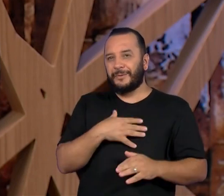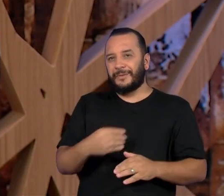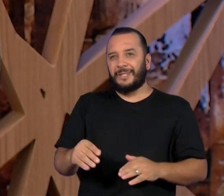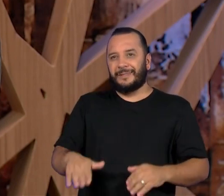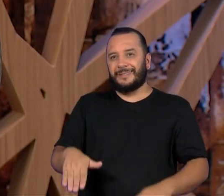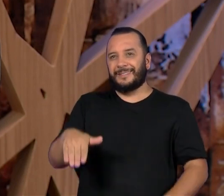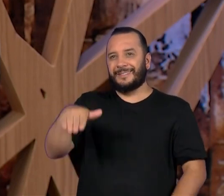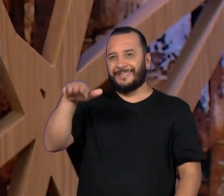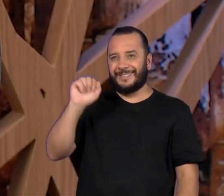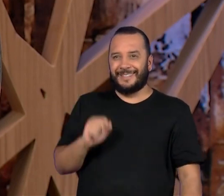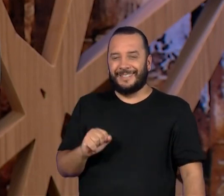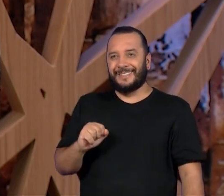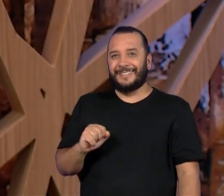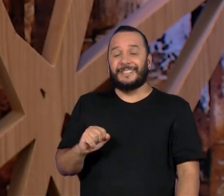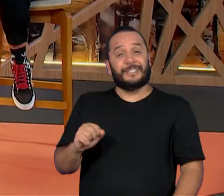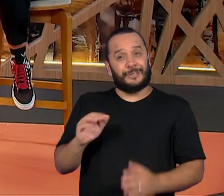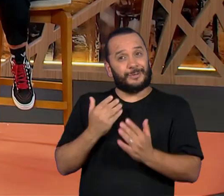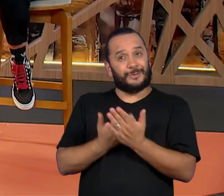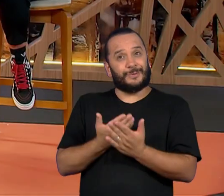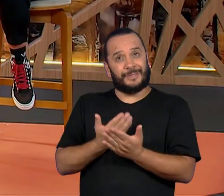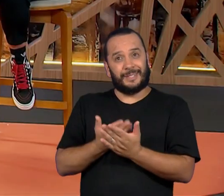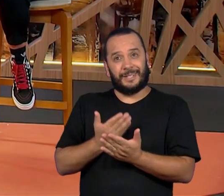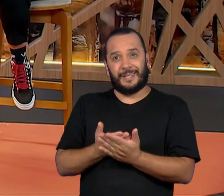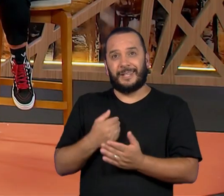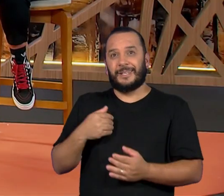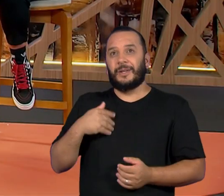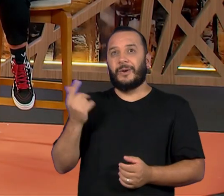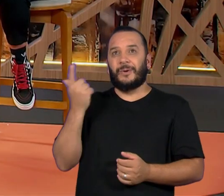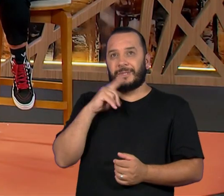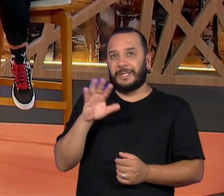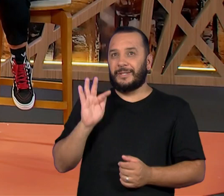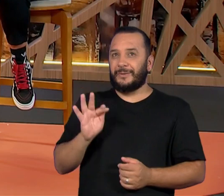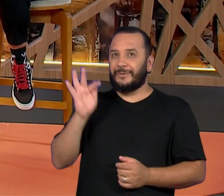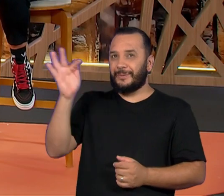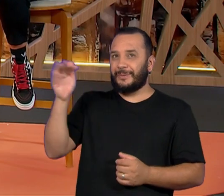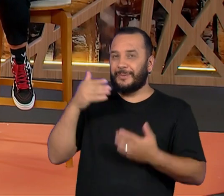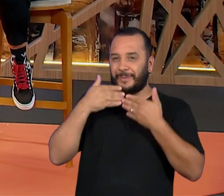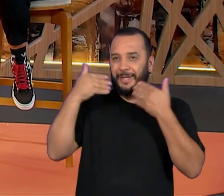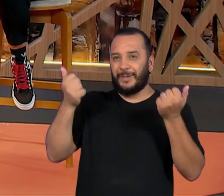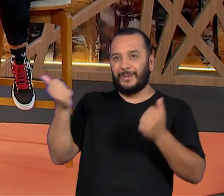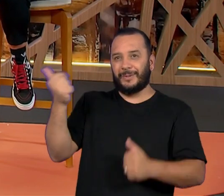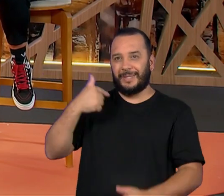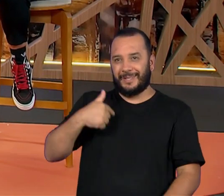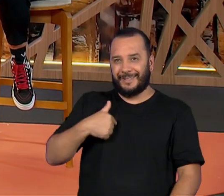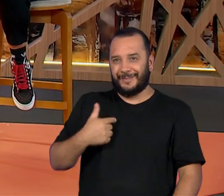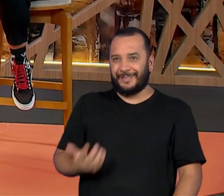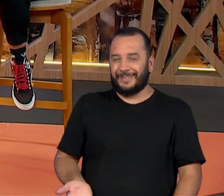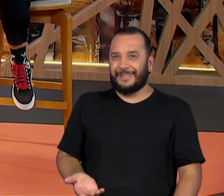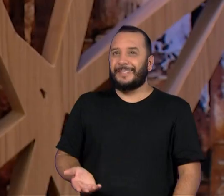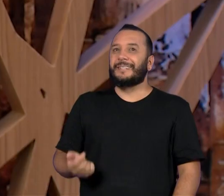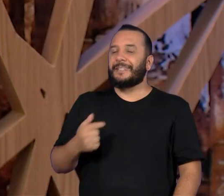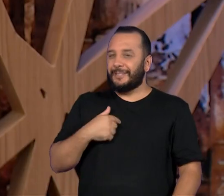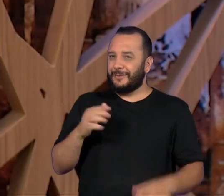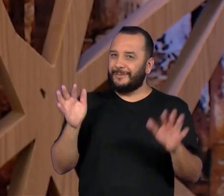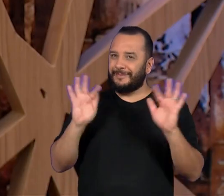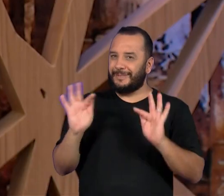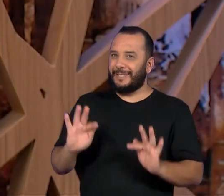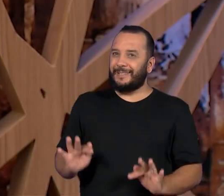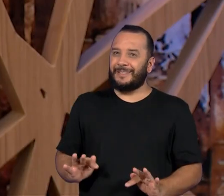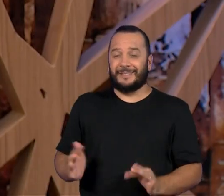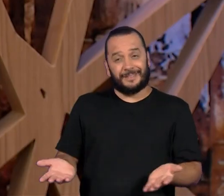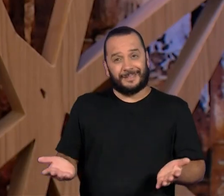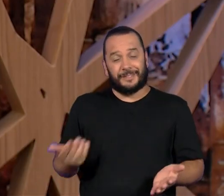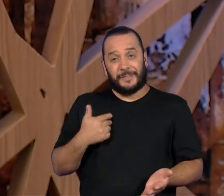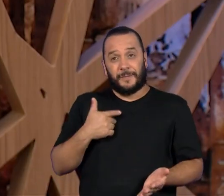crescerem, dos seus filhos poderem estudar e deles conseguirem ter um futuro melhor do que o nosso presente. E eu estou muito feliz de estar hoje com